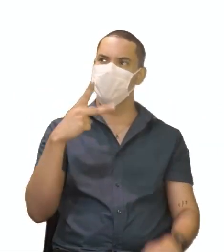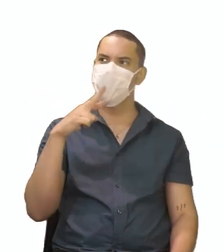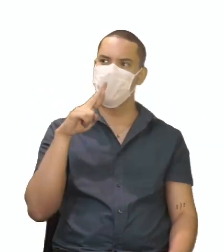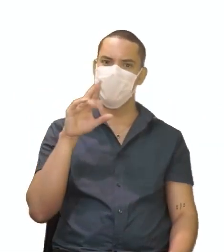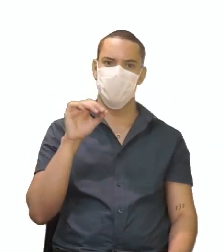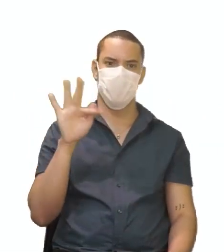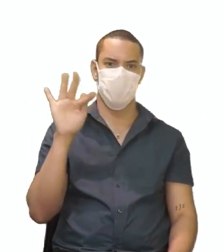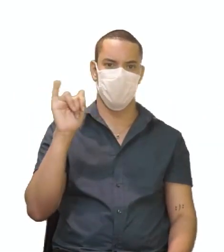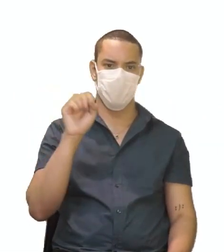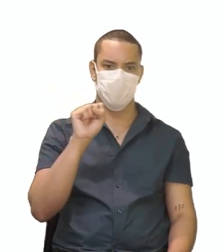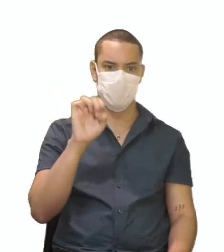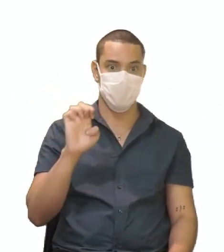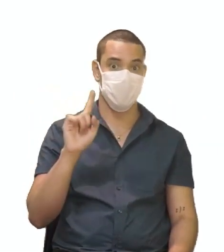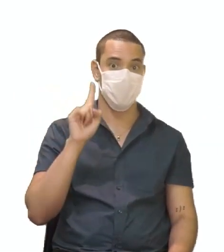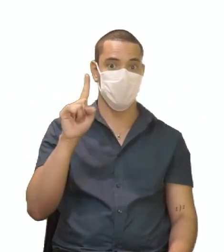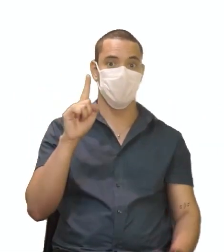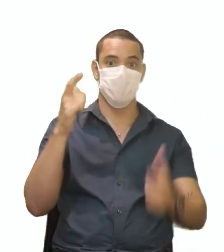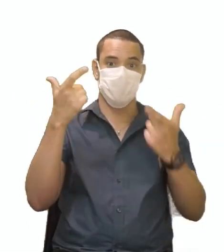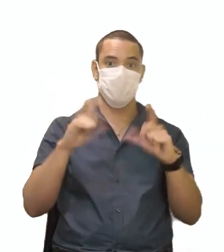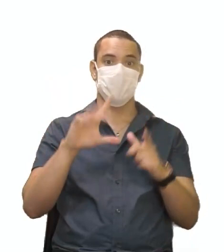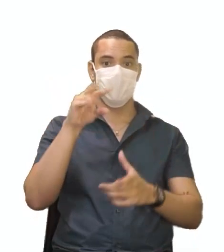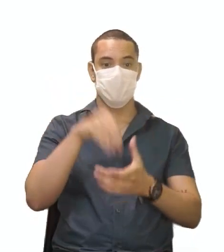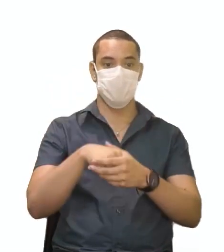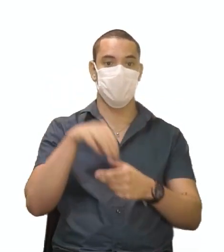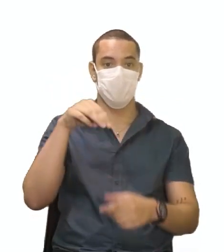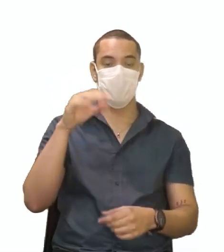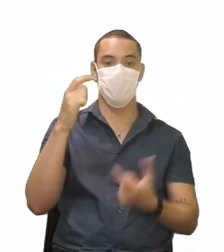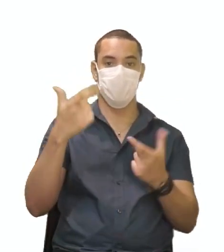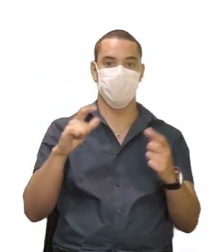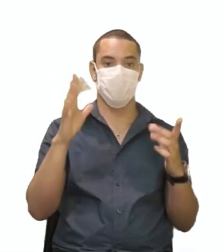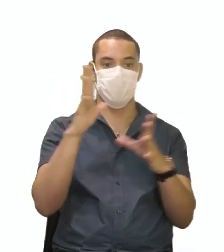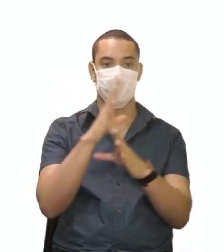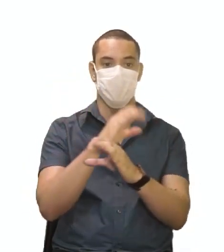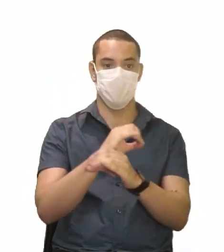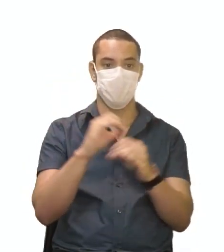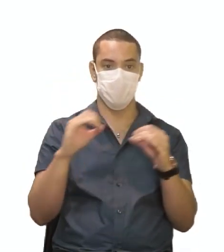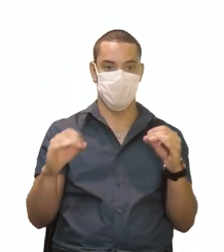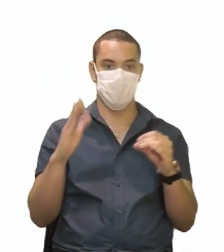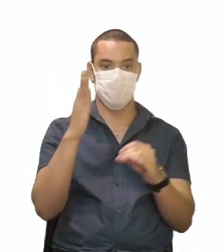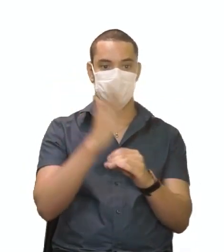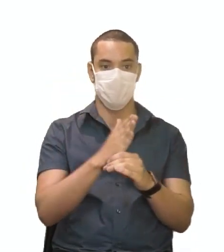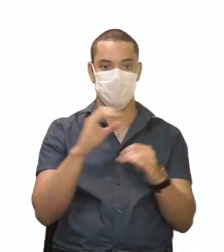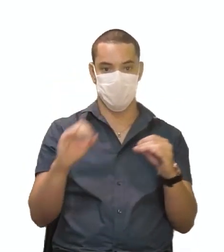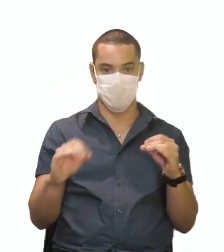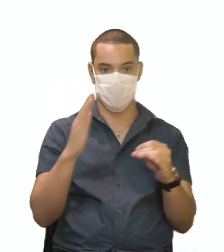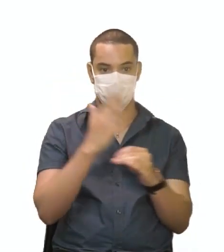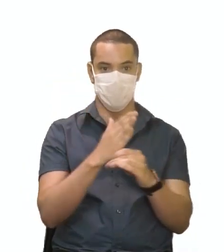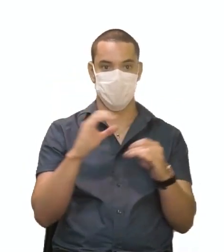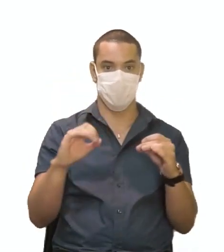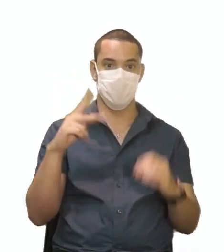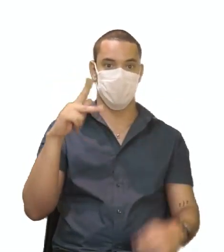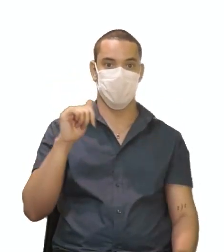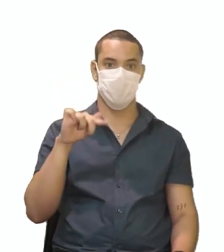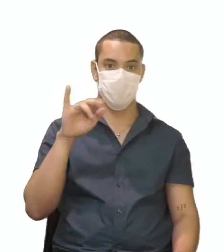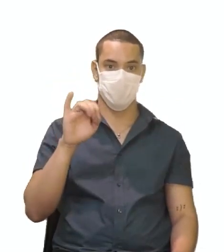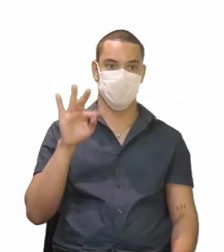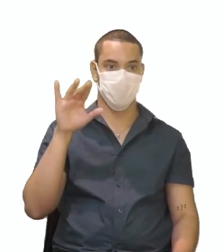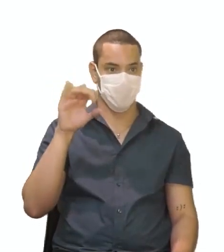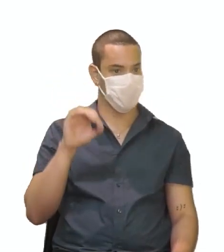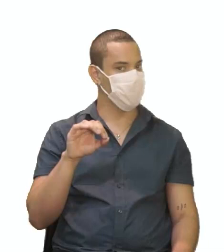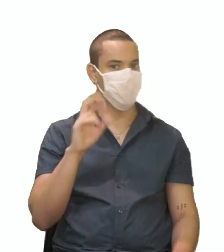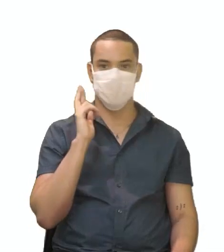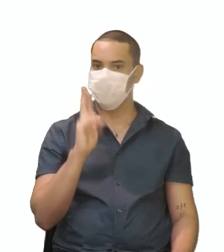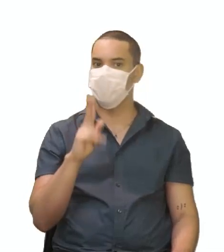prófase 1 da meiose, especificamente na fase chamada de paquíteno. Então,